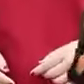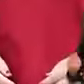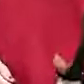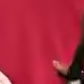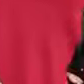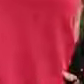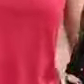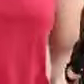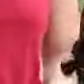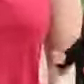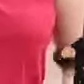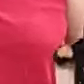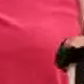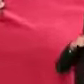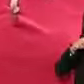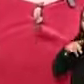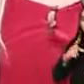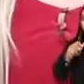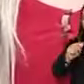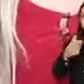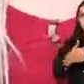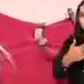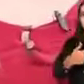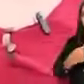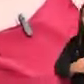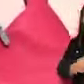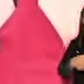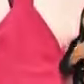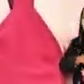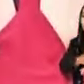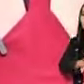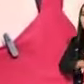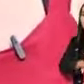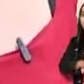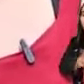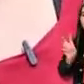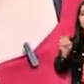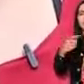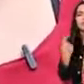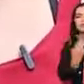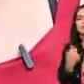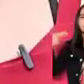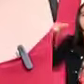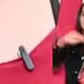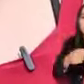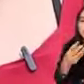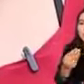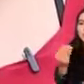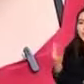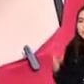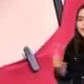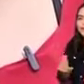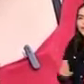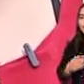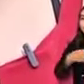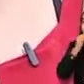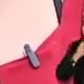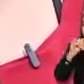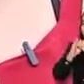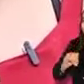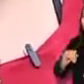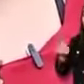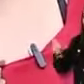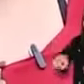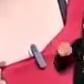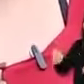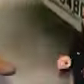Estamos no assentamento Penha 2, aqui na cidade de Alagoa Grande, e o motivo da nossa visita é algo maravilhoso para a vida do agricultor